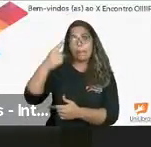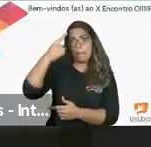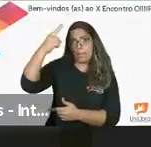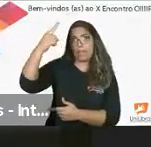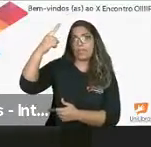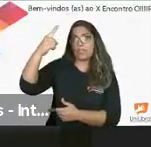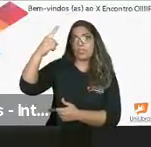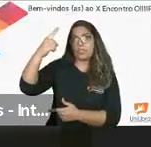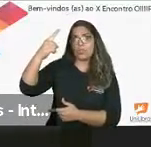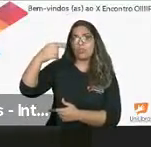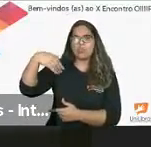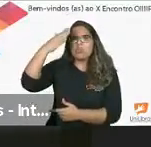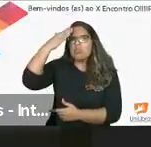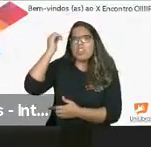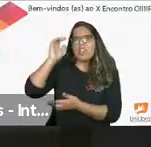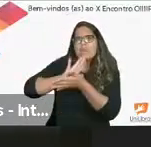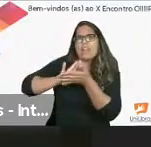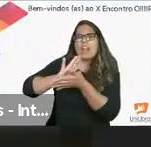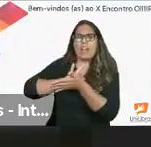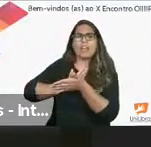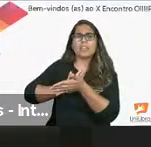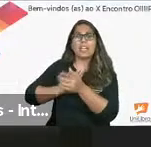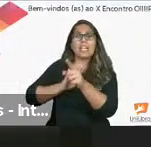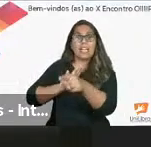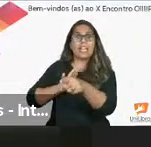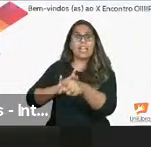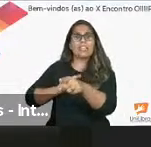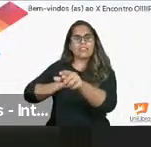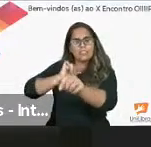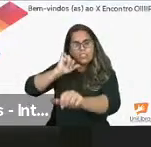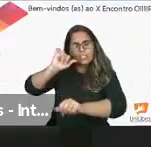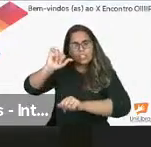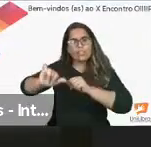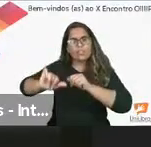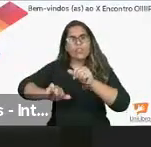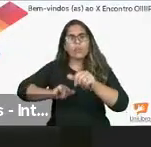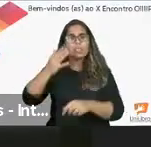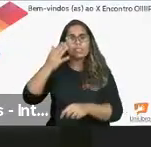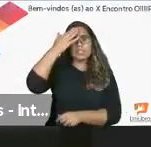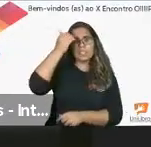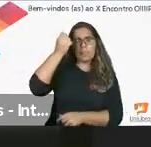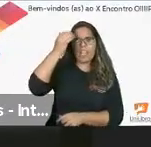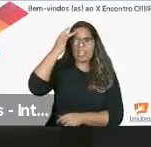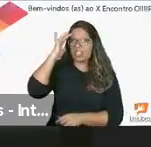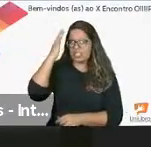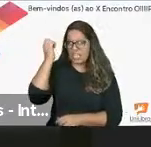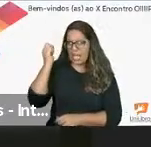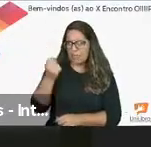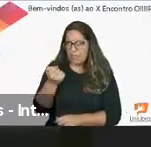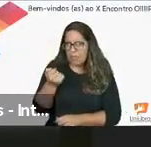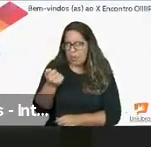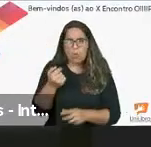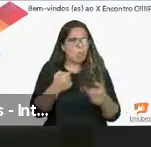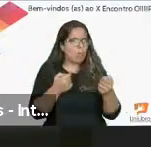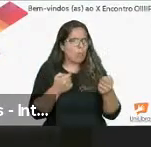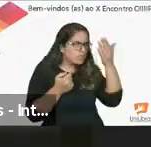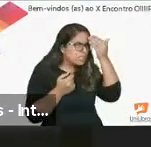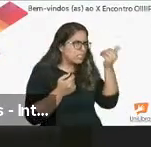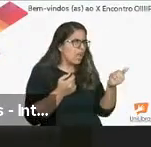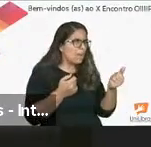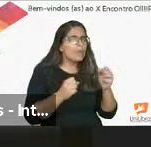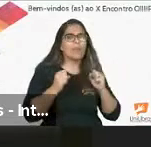que nada sabem, para que estes, transformando o seu saber que nada sabem, em saber que pouco sabem,